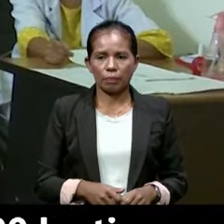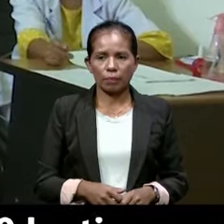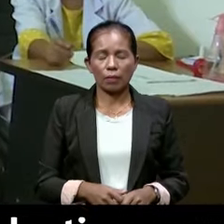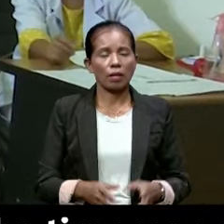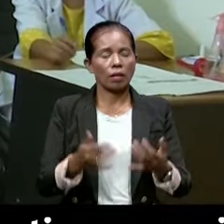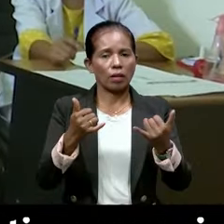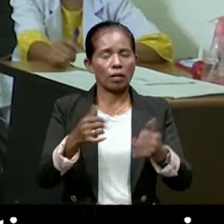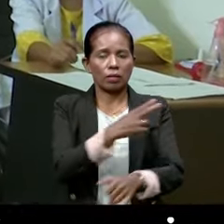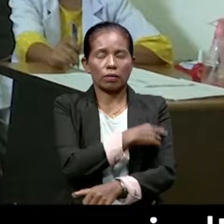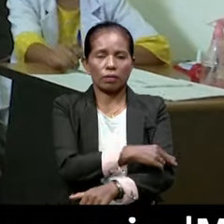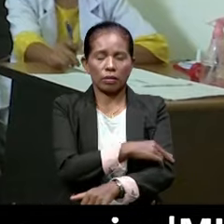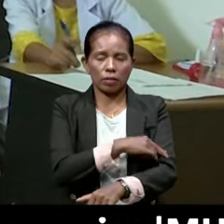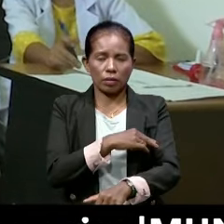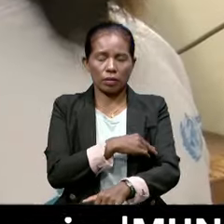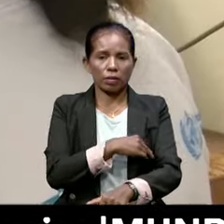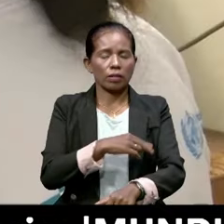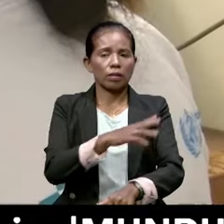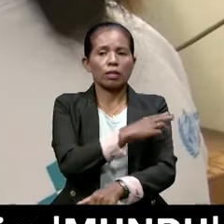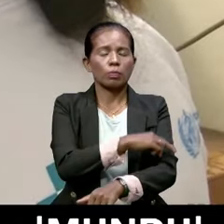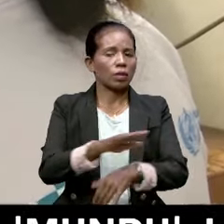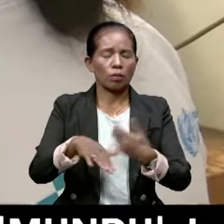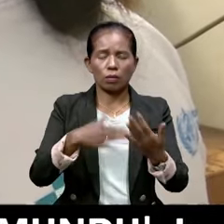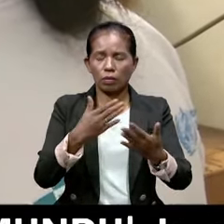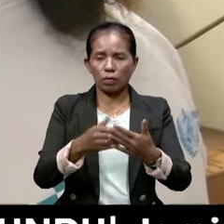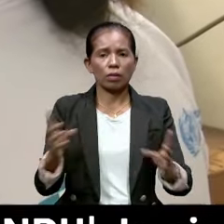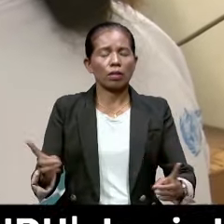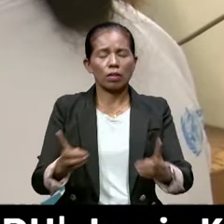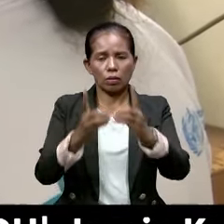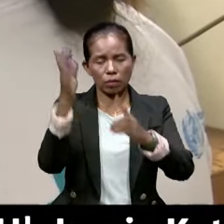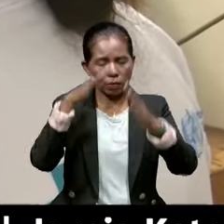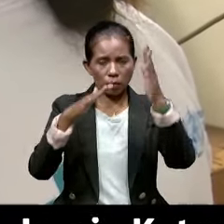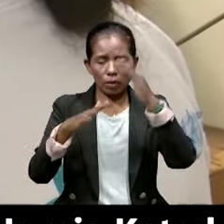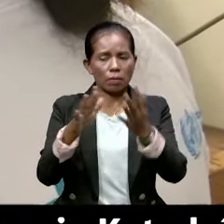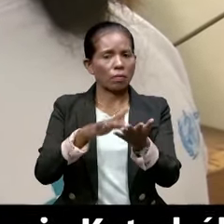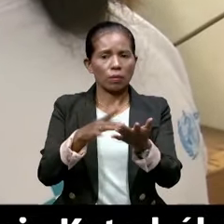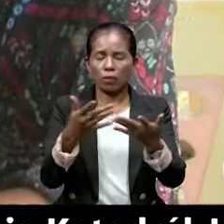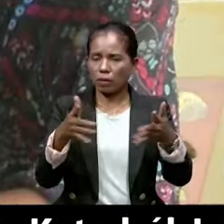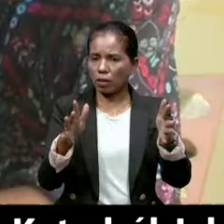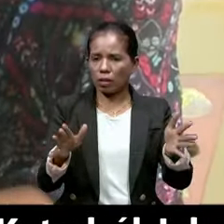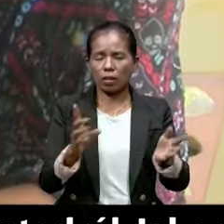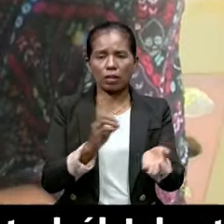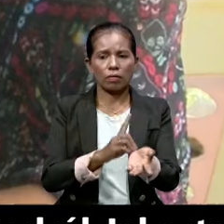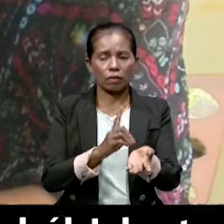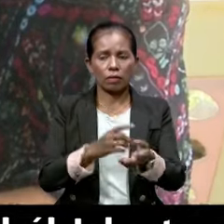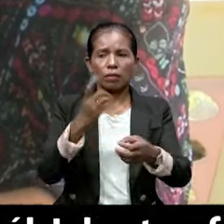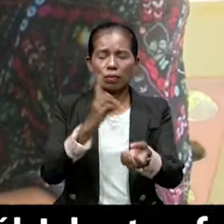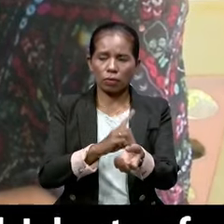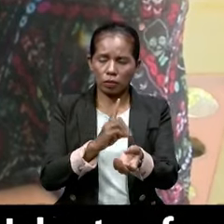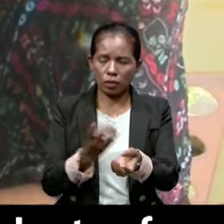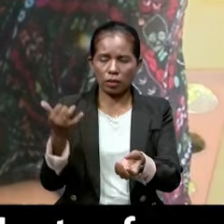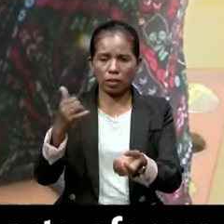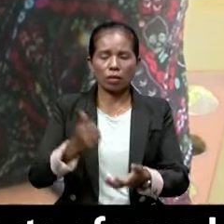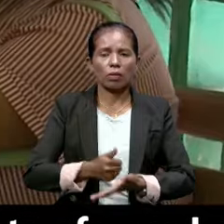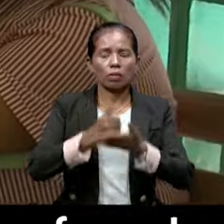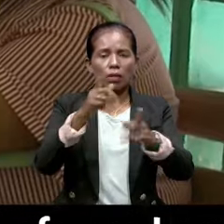Dadão no hospital centro no posto de saúde Sira se enfrenta problema em Muruk, nebe dificulta médico Sira em atendimento ba paciente